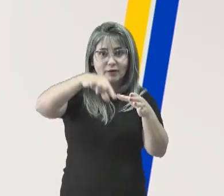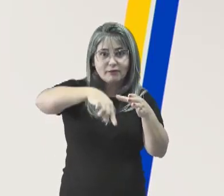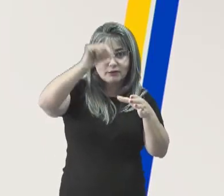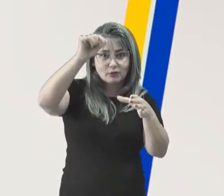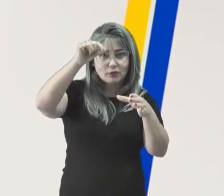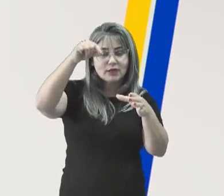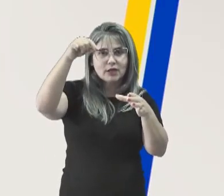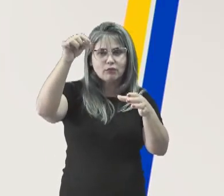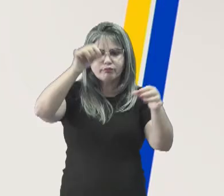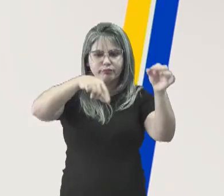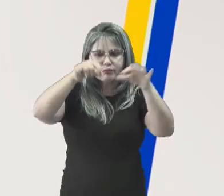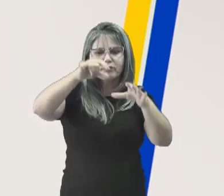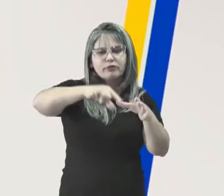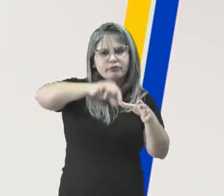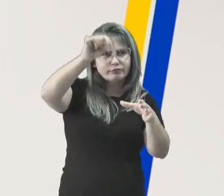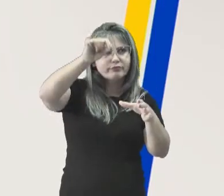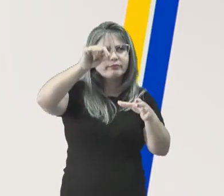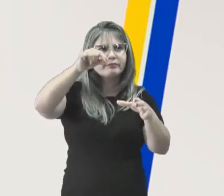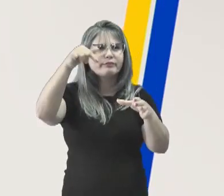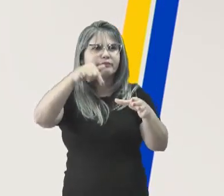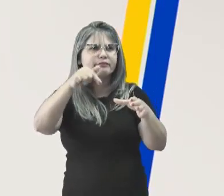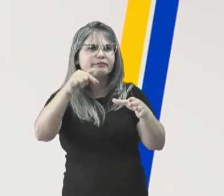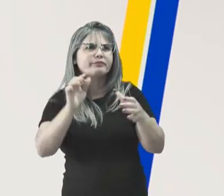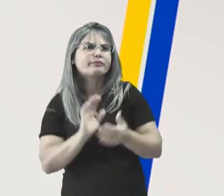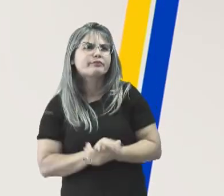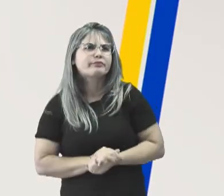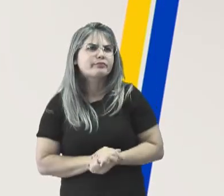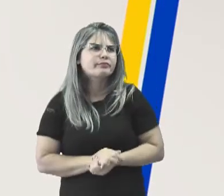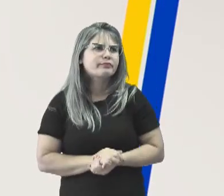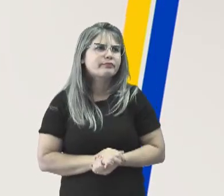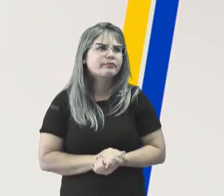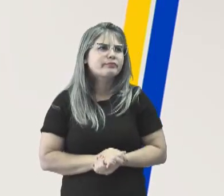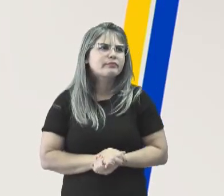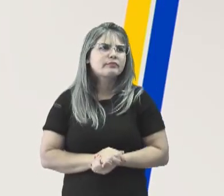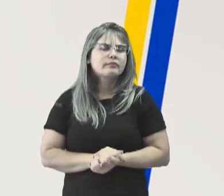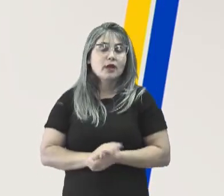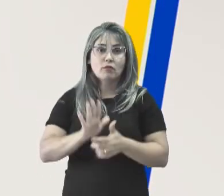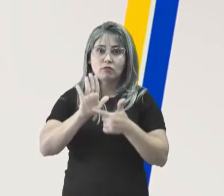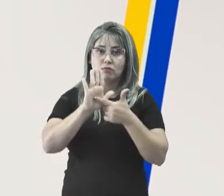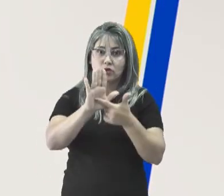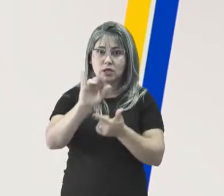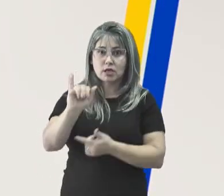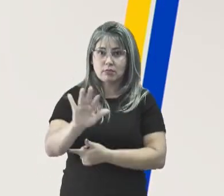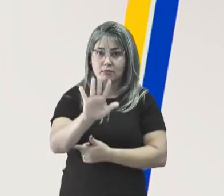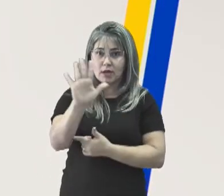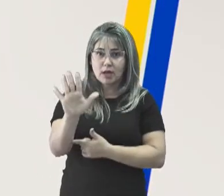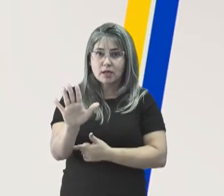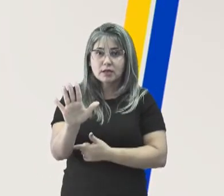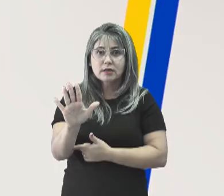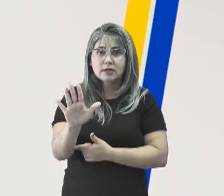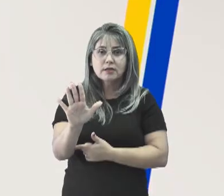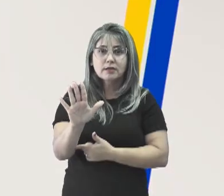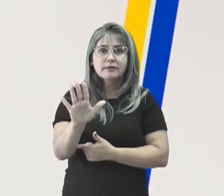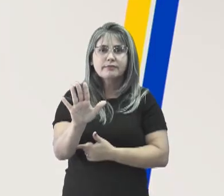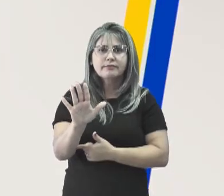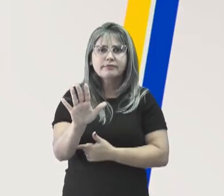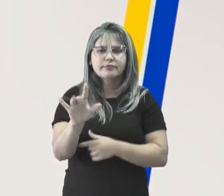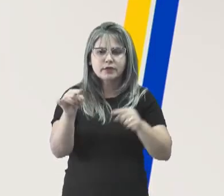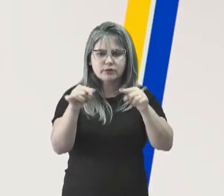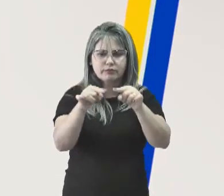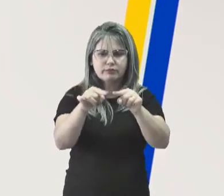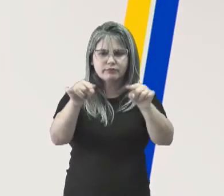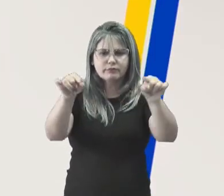retangular. Que figura estranha é essa? Vamos já ver na figura 2, que vai aparecer já já. A pergunta é: o volume desse prisma